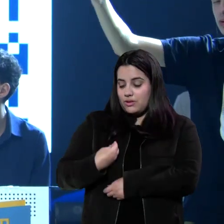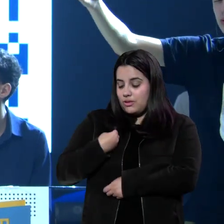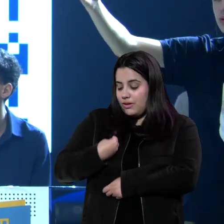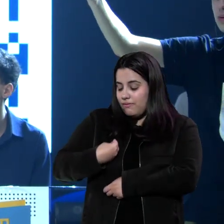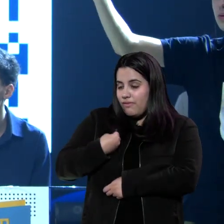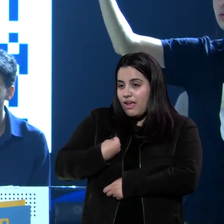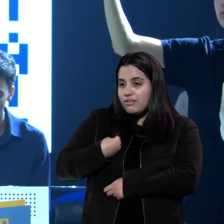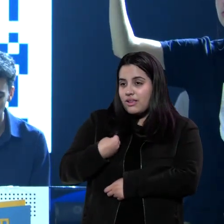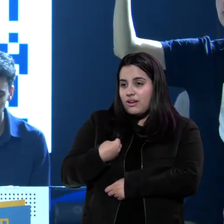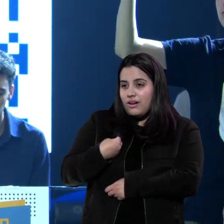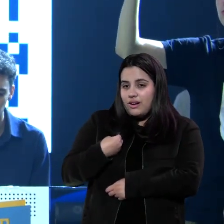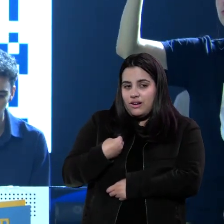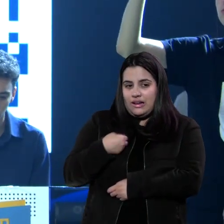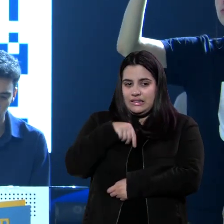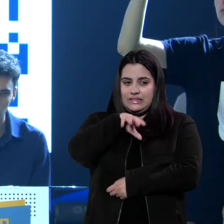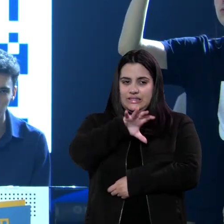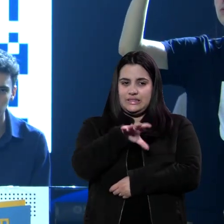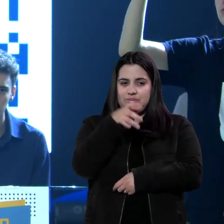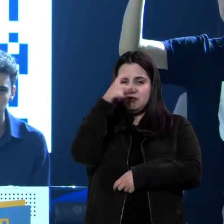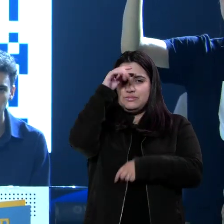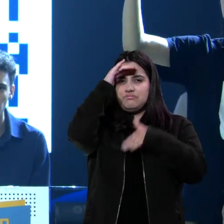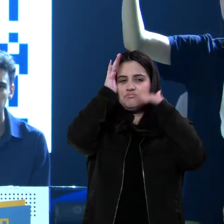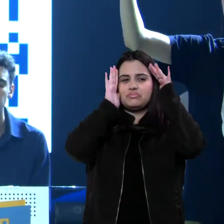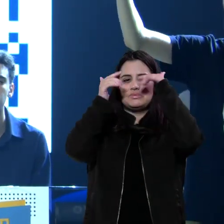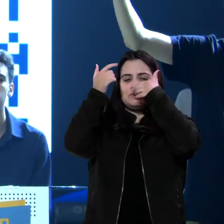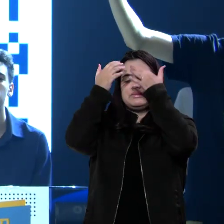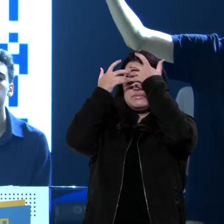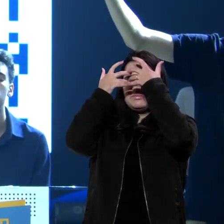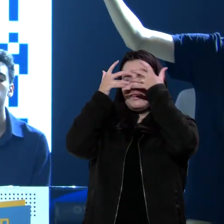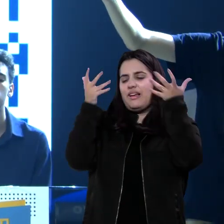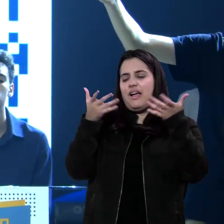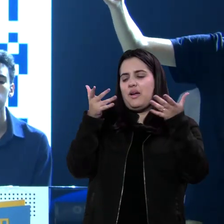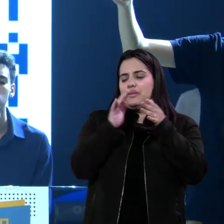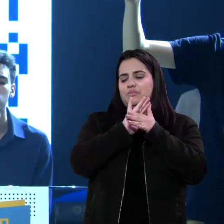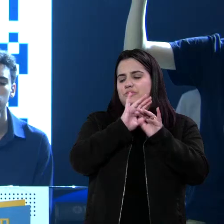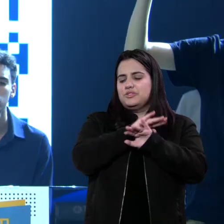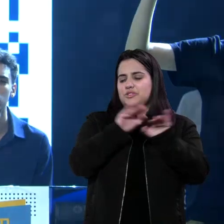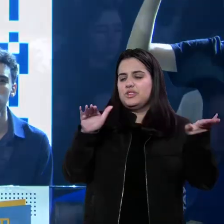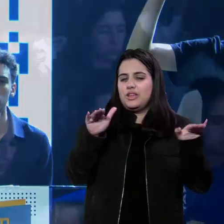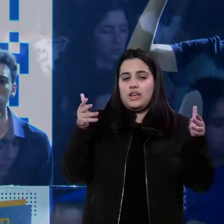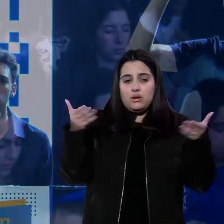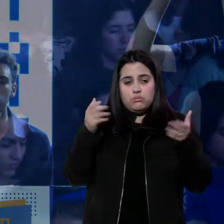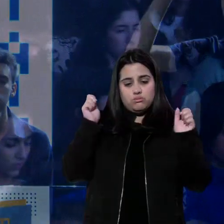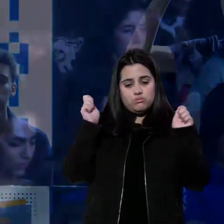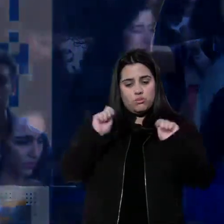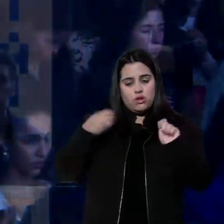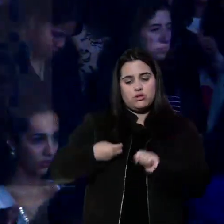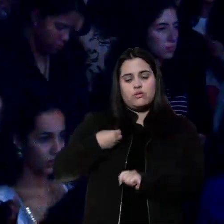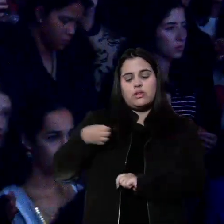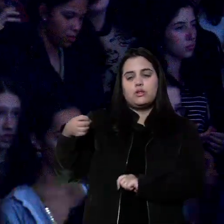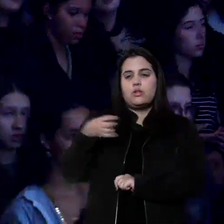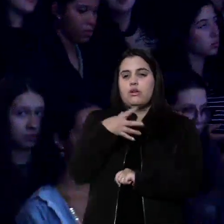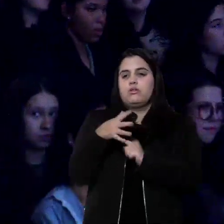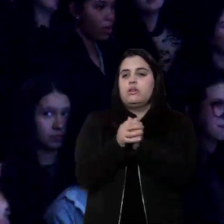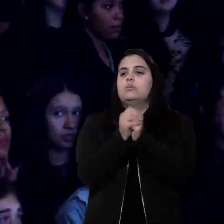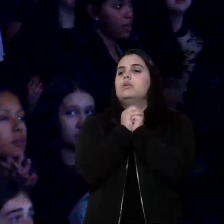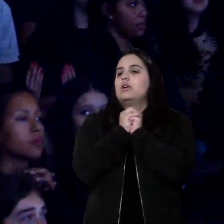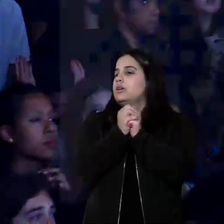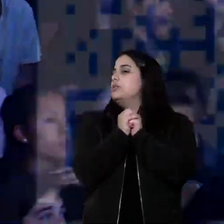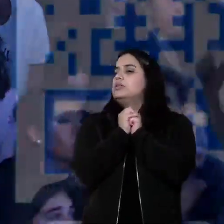sair agora em nome de Jesus e viver uma vida nova. Amém, amém.